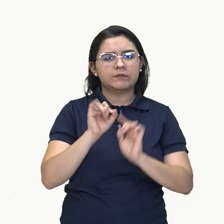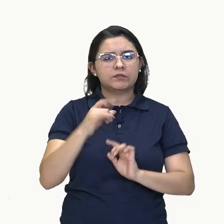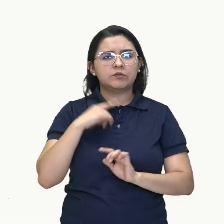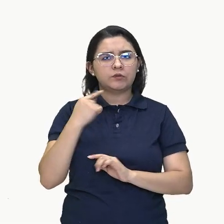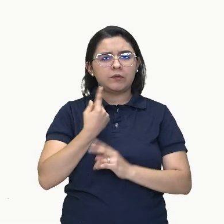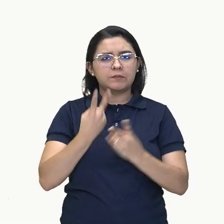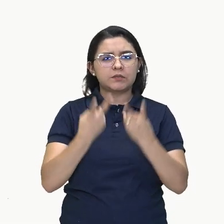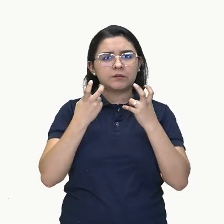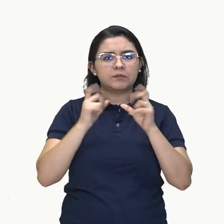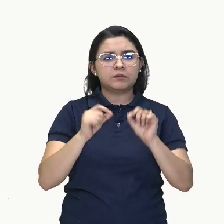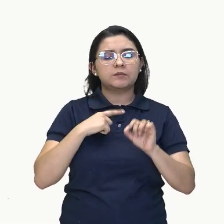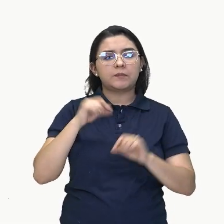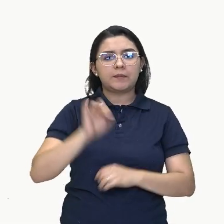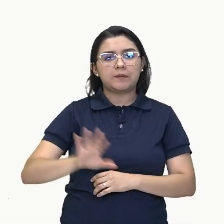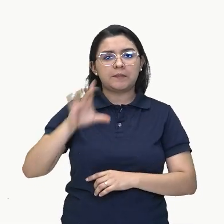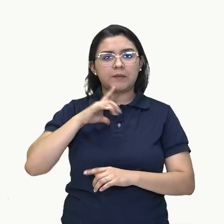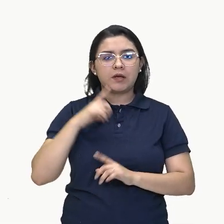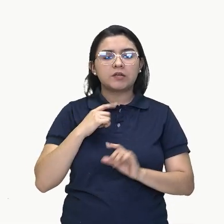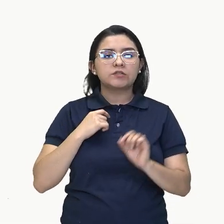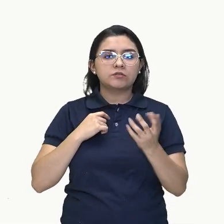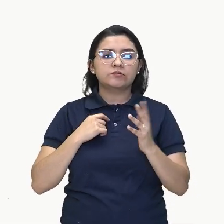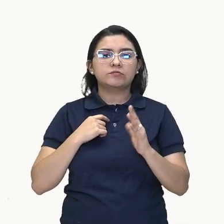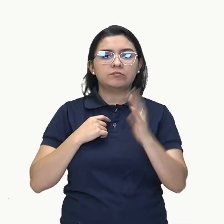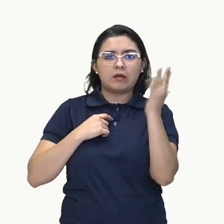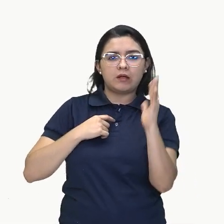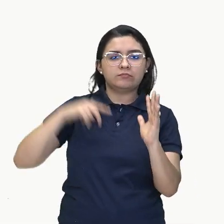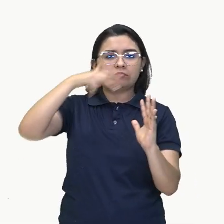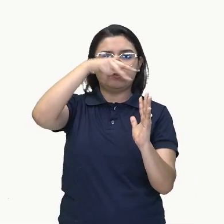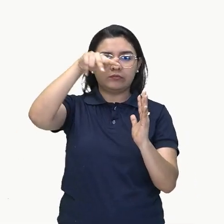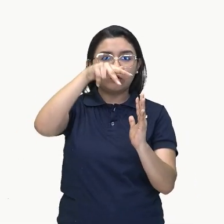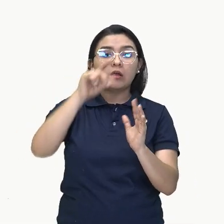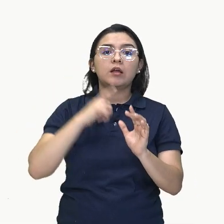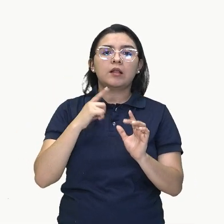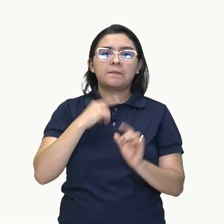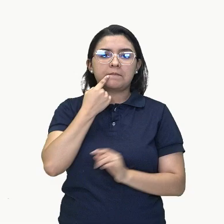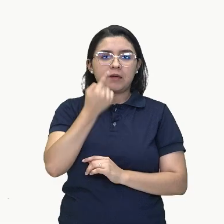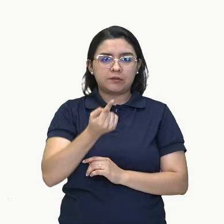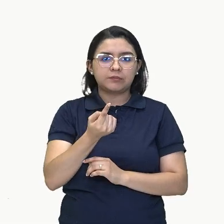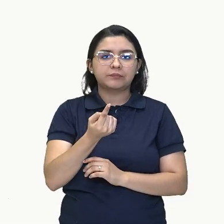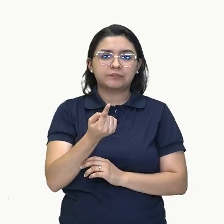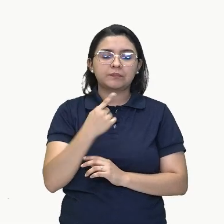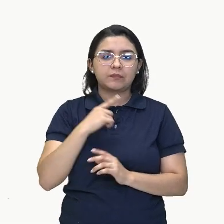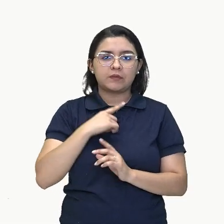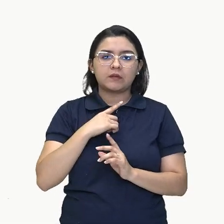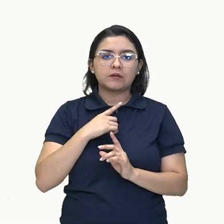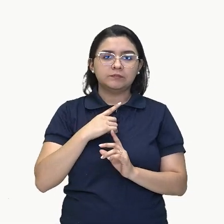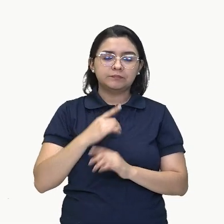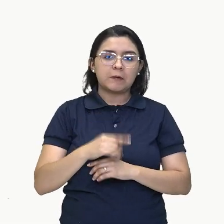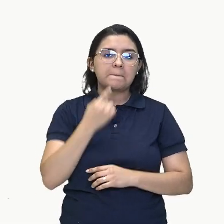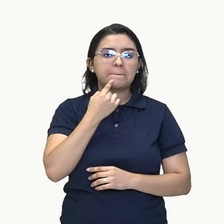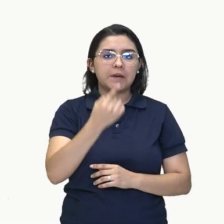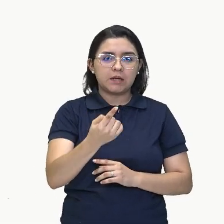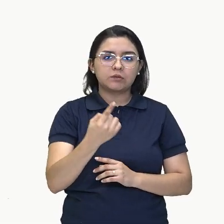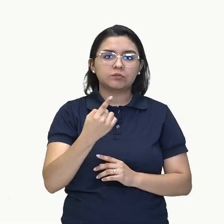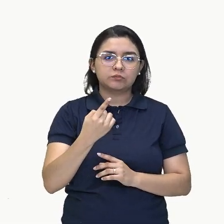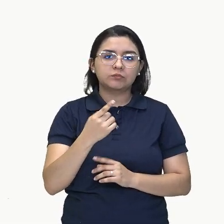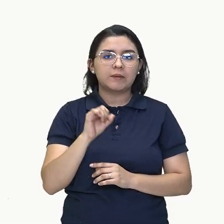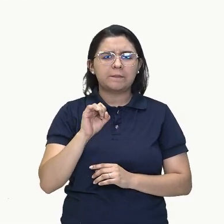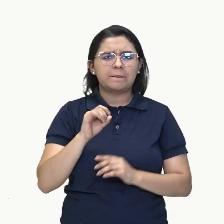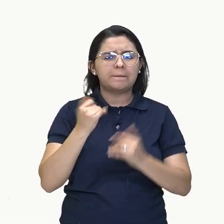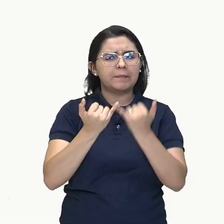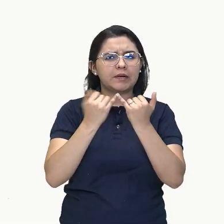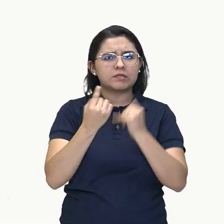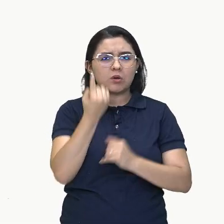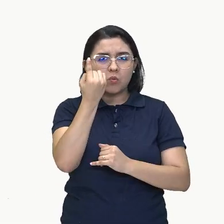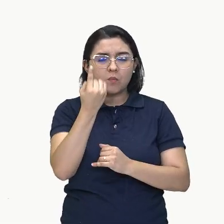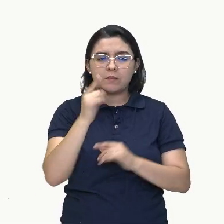observar principalmente uma imagem aérea, né? Elas ficam muito próximas uma das outras, parece que é uma árvore só, né? Mas